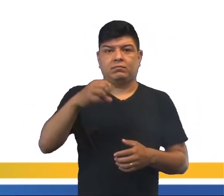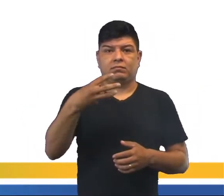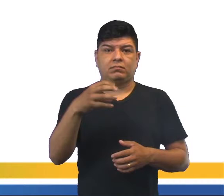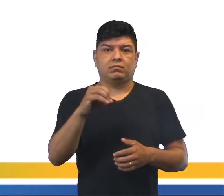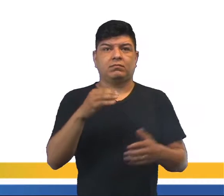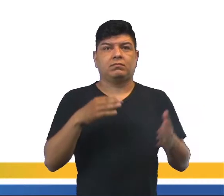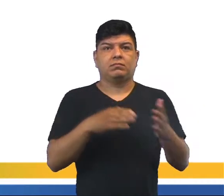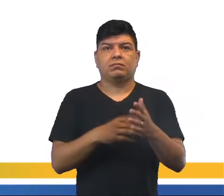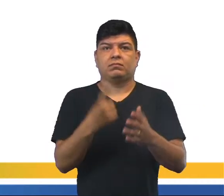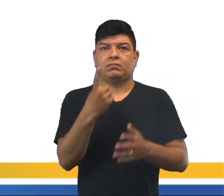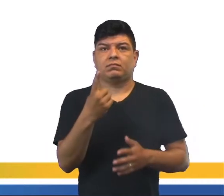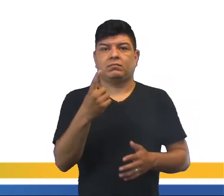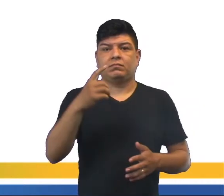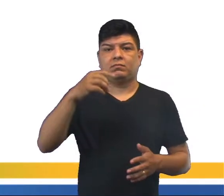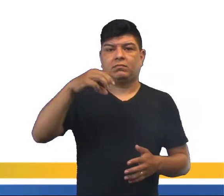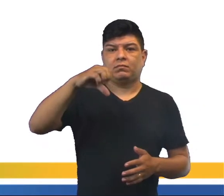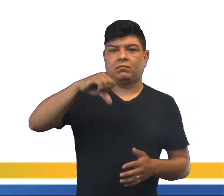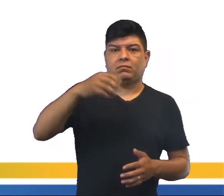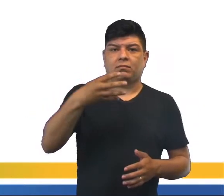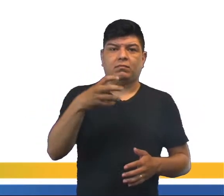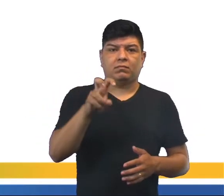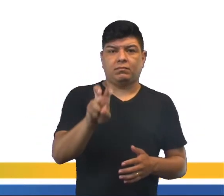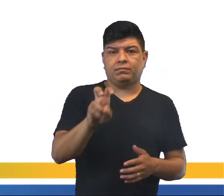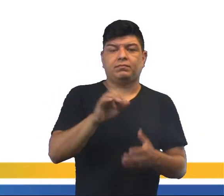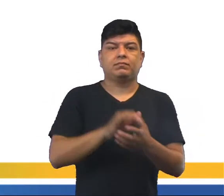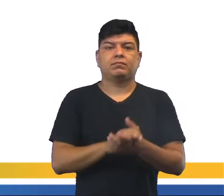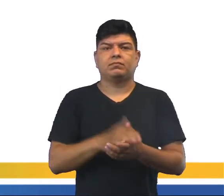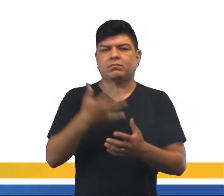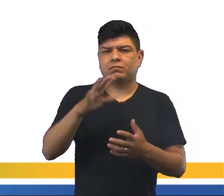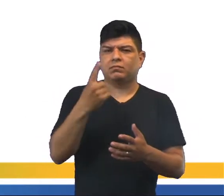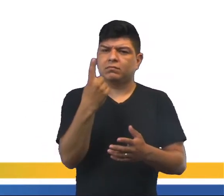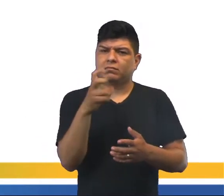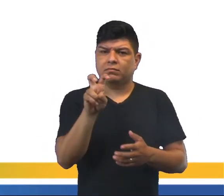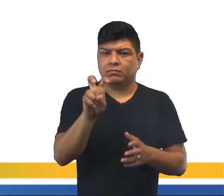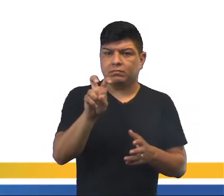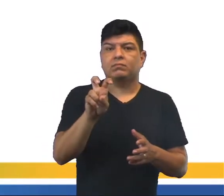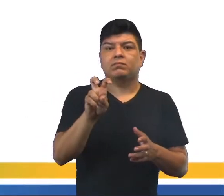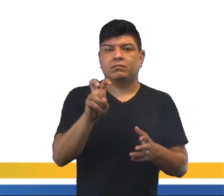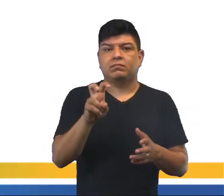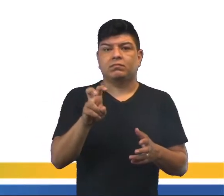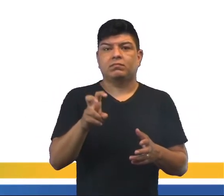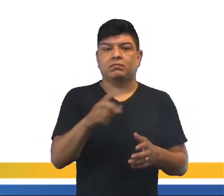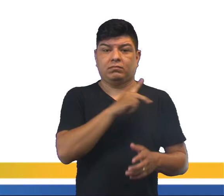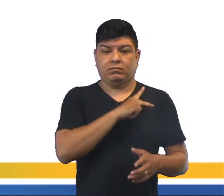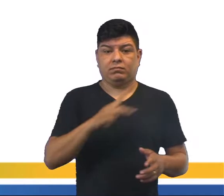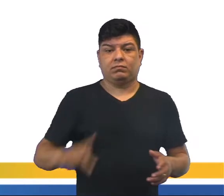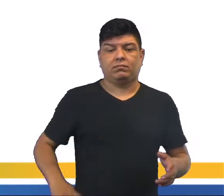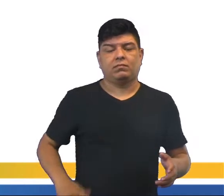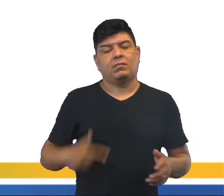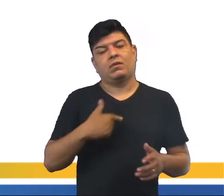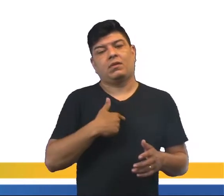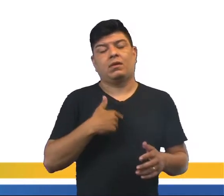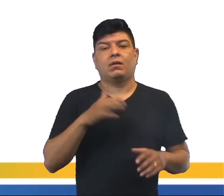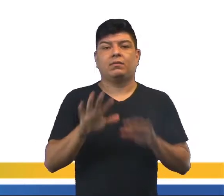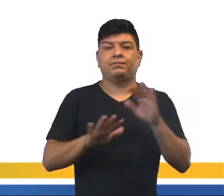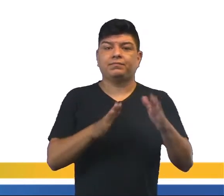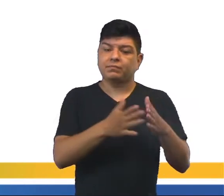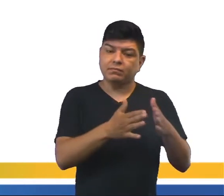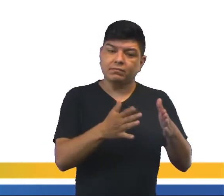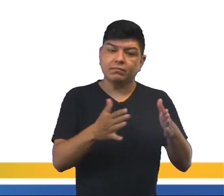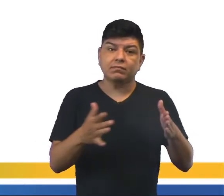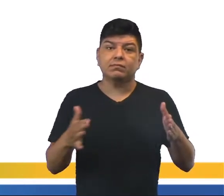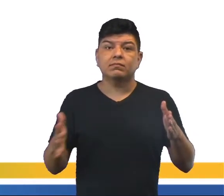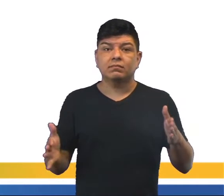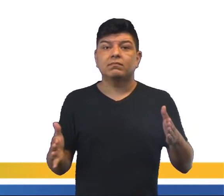a 1945. Os 15 anos consecutivos da presidência de Getúlio Vargas constituem o período